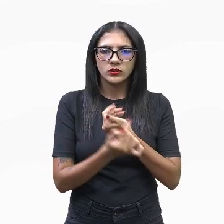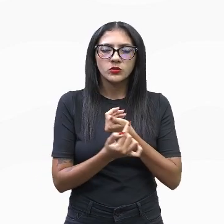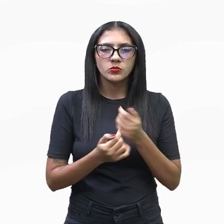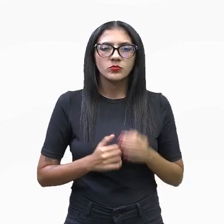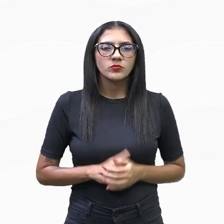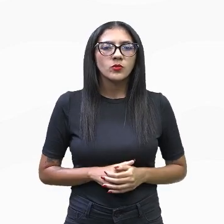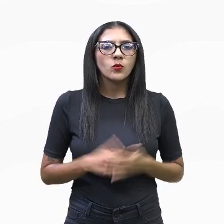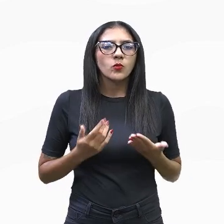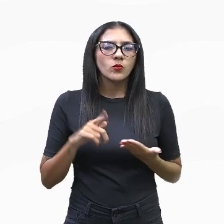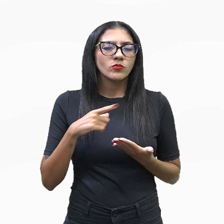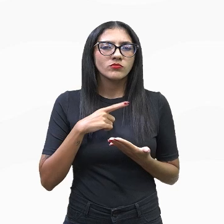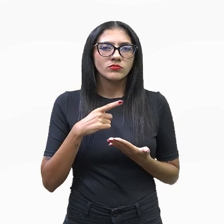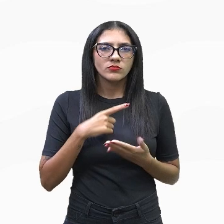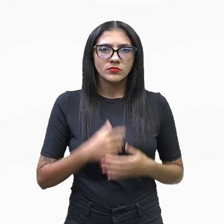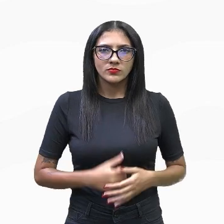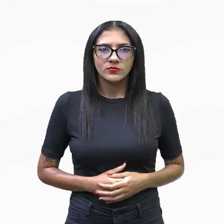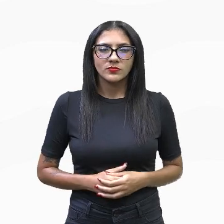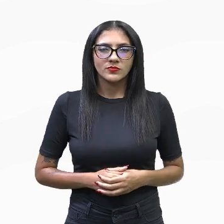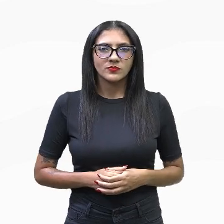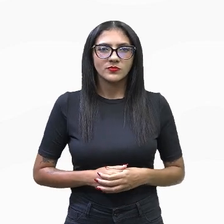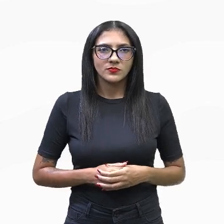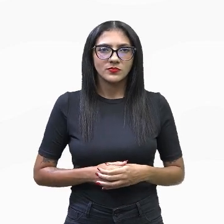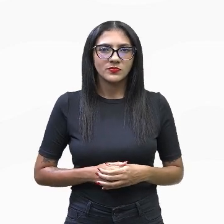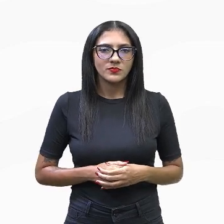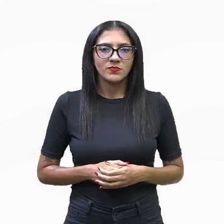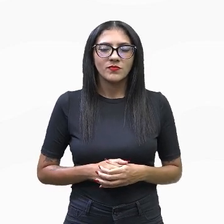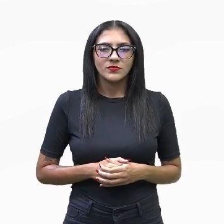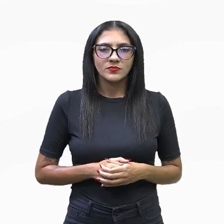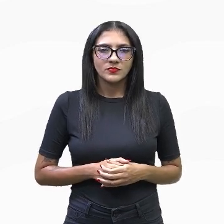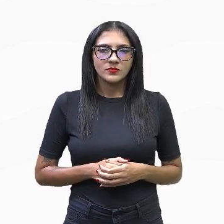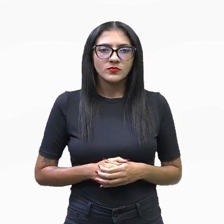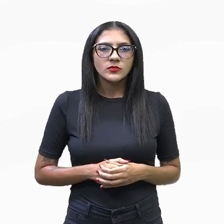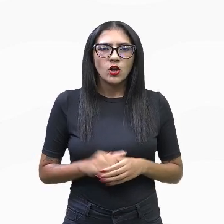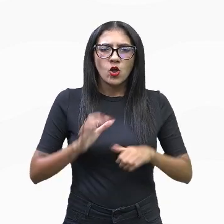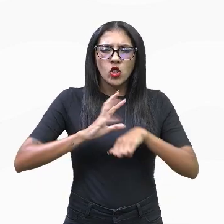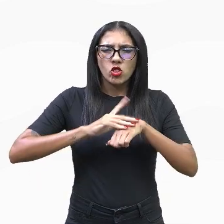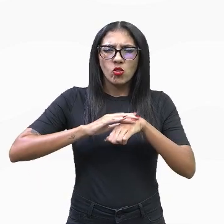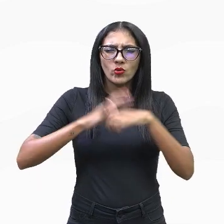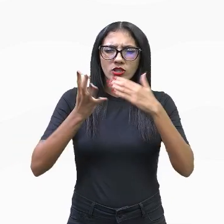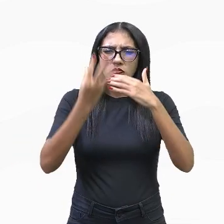eles, professor? Doenças